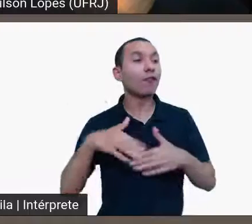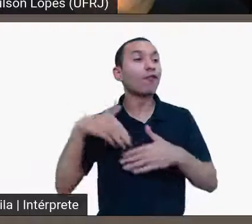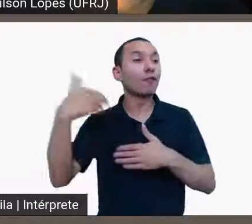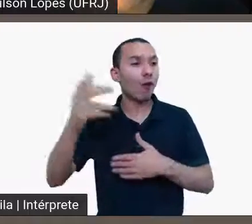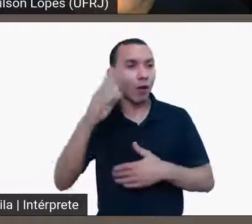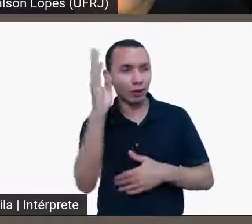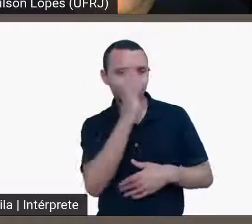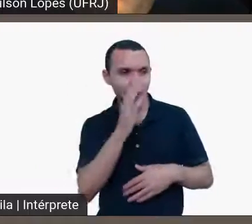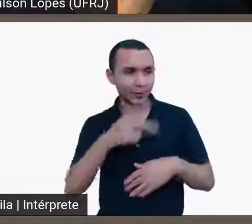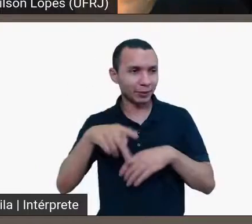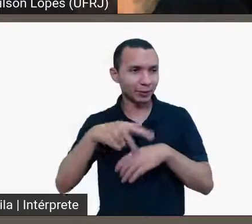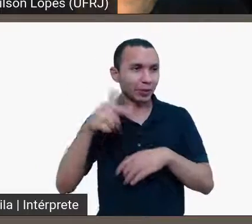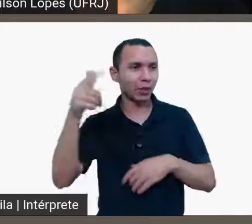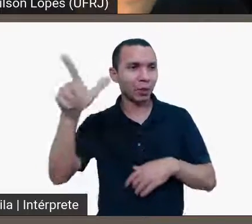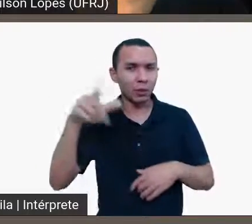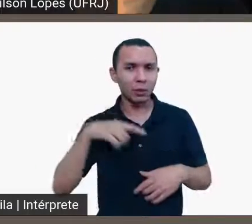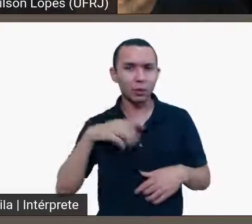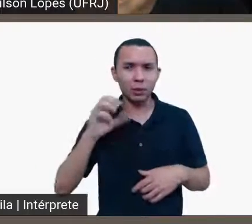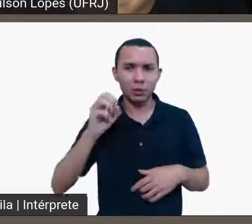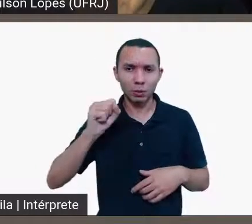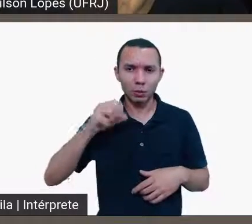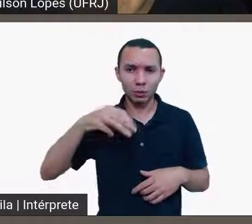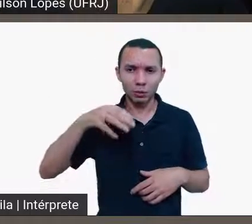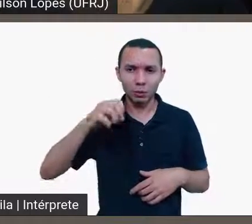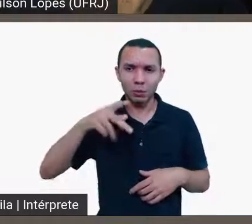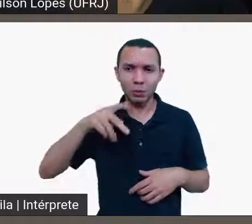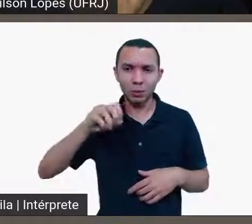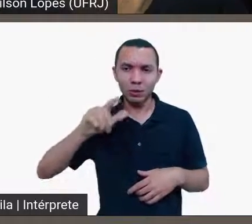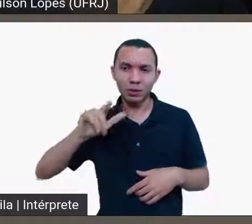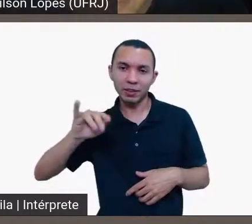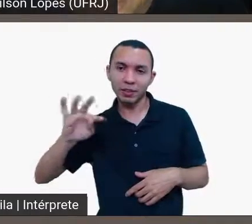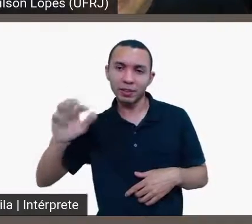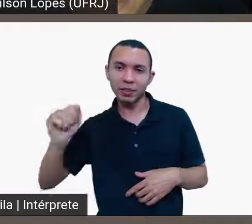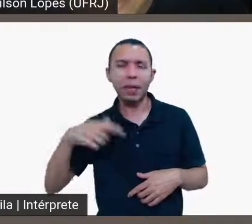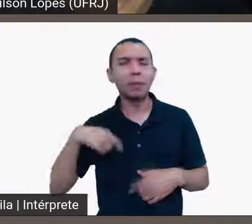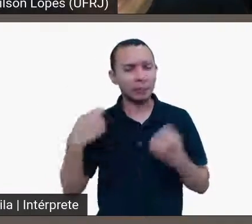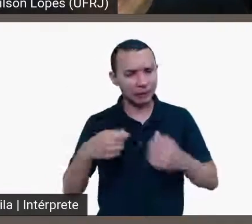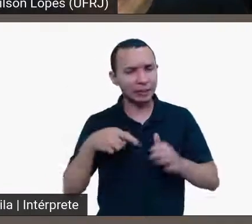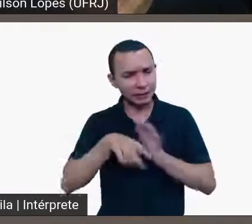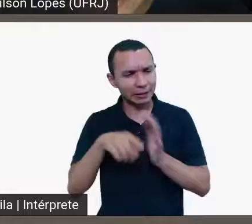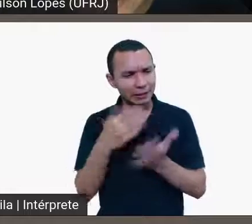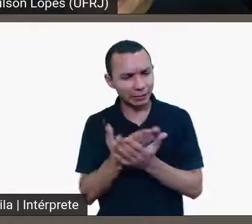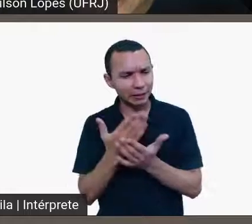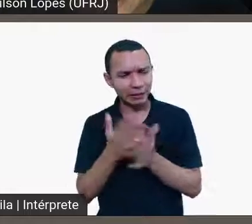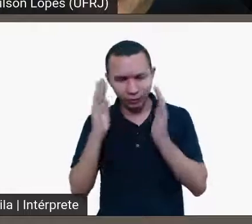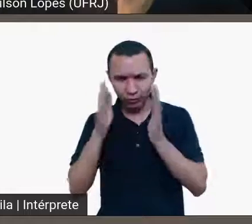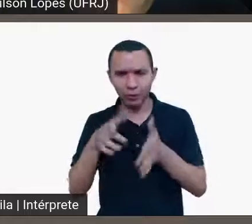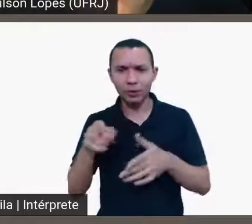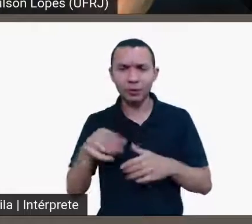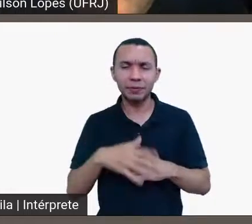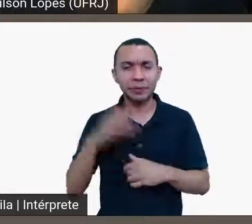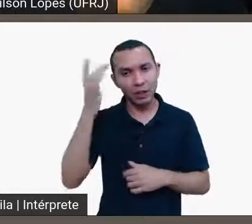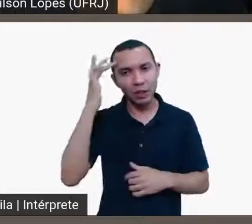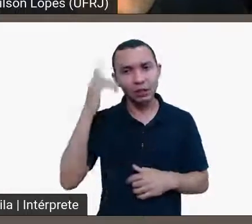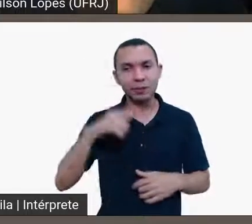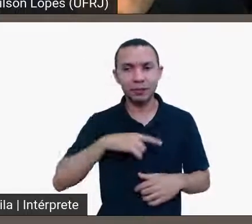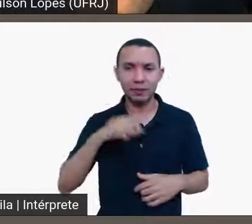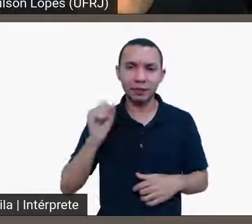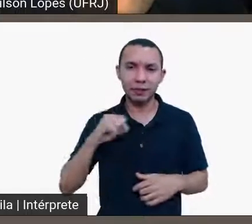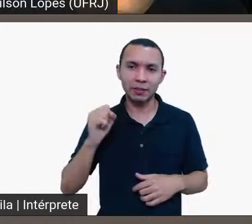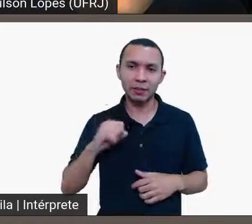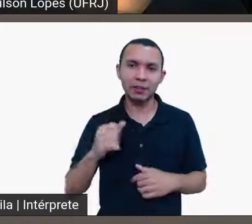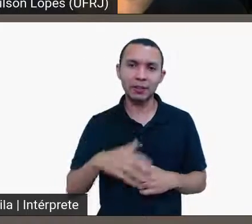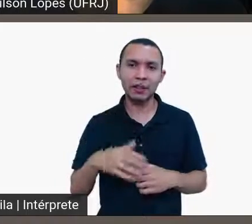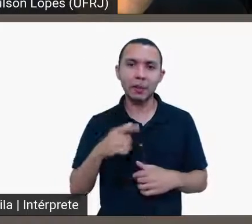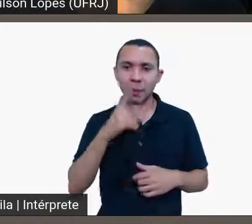mais cosmopolita, que eu acho que merece mais estudos, né? Mas no meu caso havia essa... não era uma pedra no meu